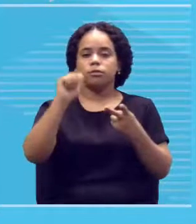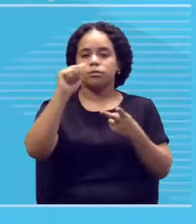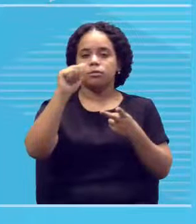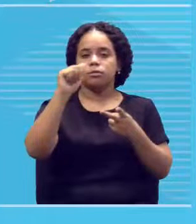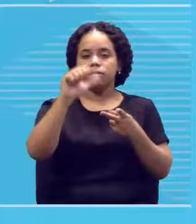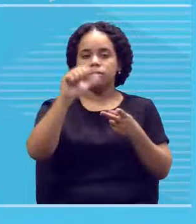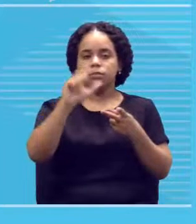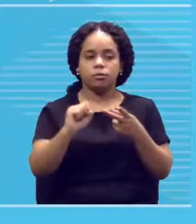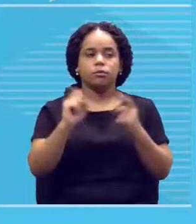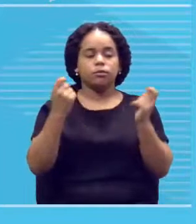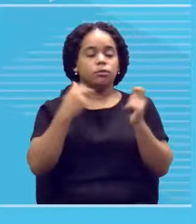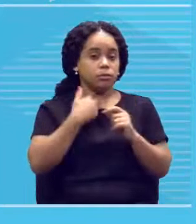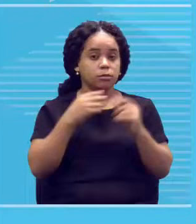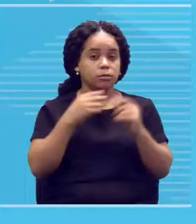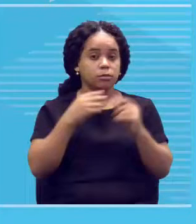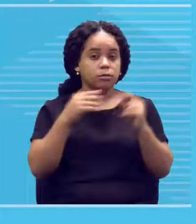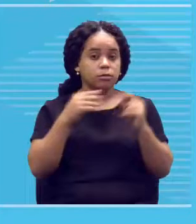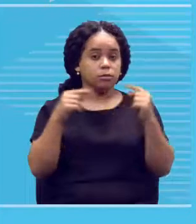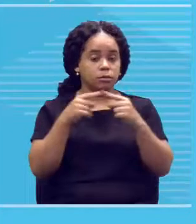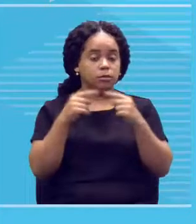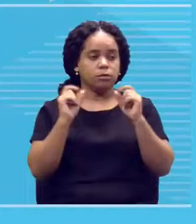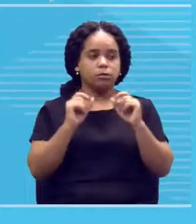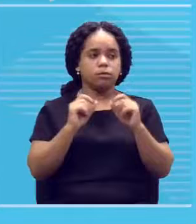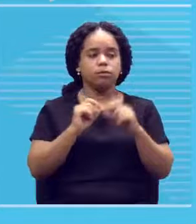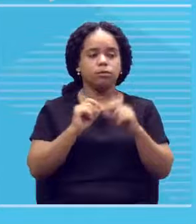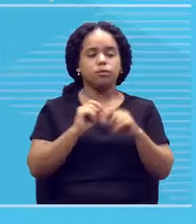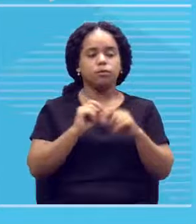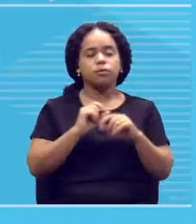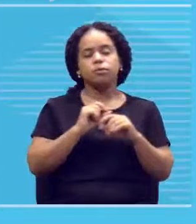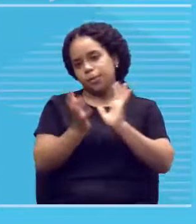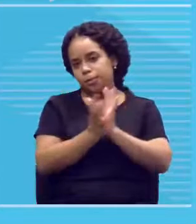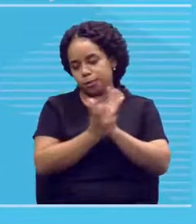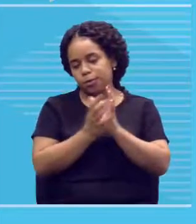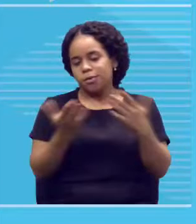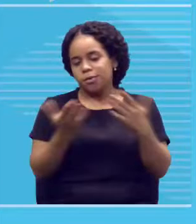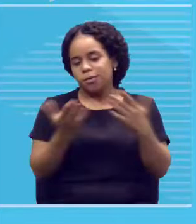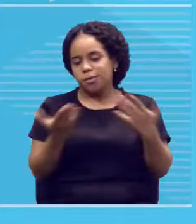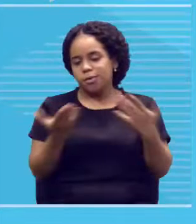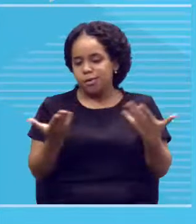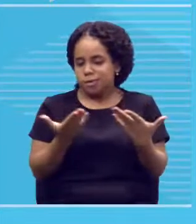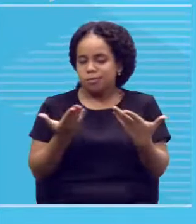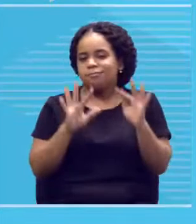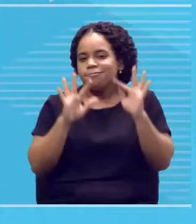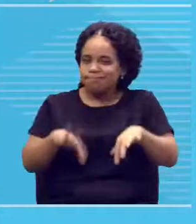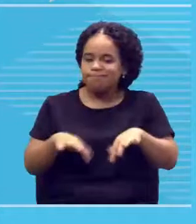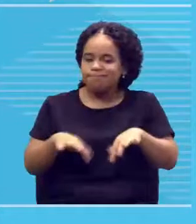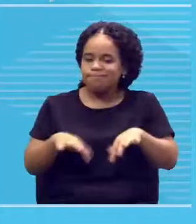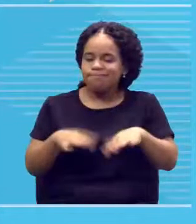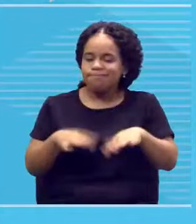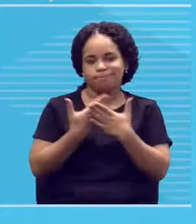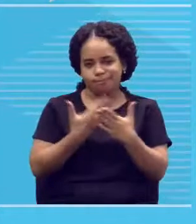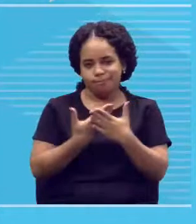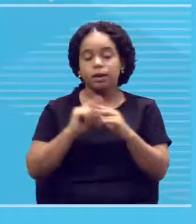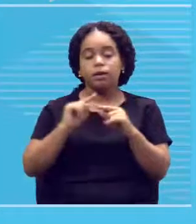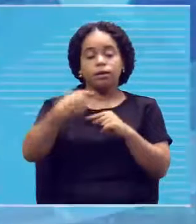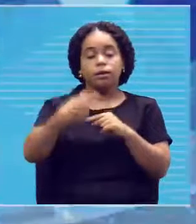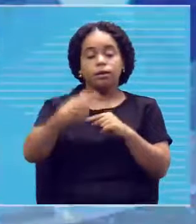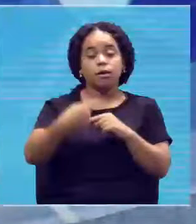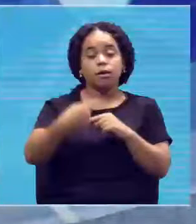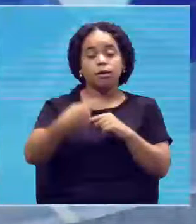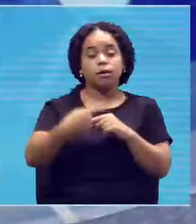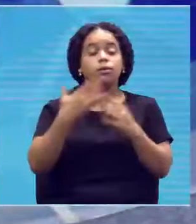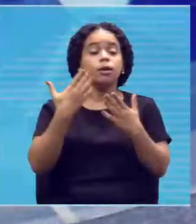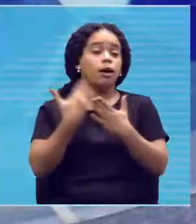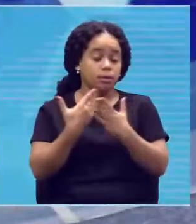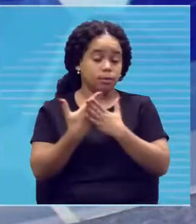colocar nenhum deles a turma Não é por nada não mas nós vamos fechar nossa aula por aqui na outra